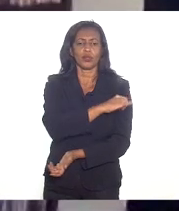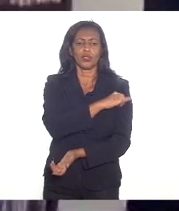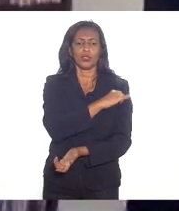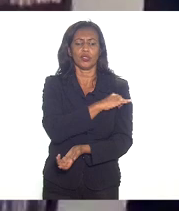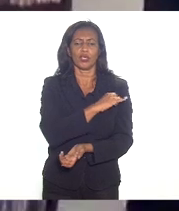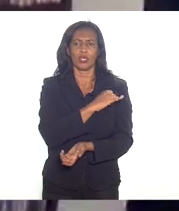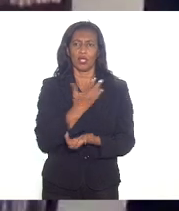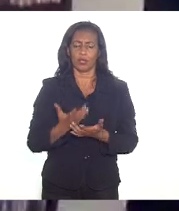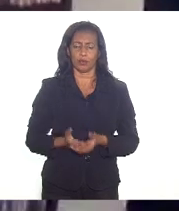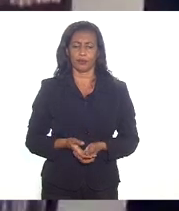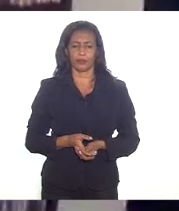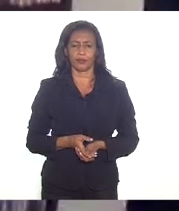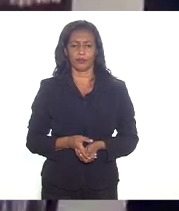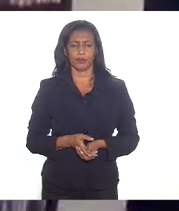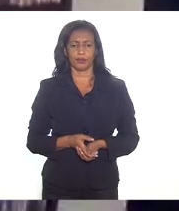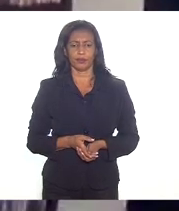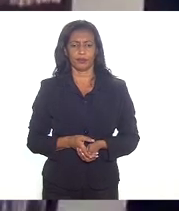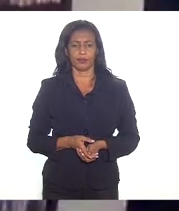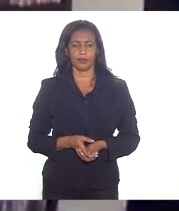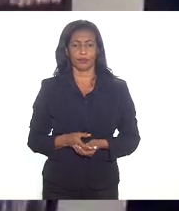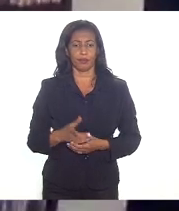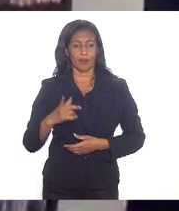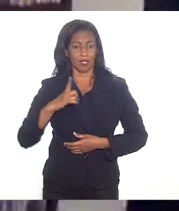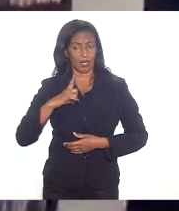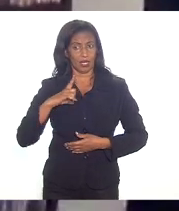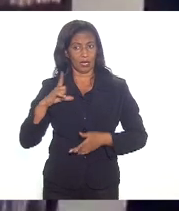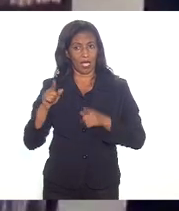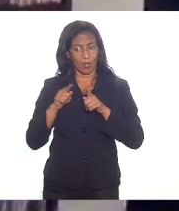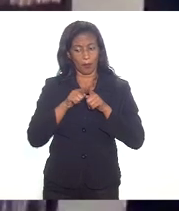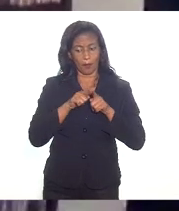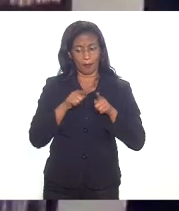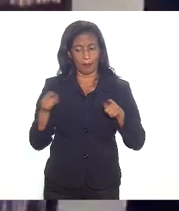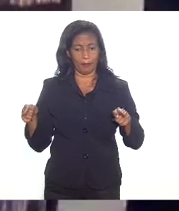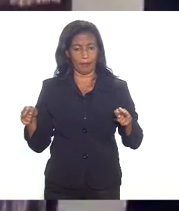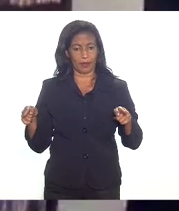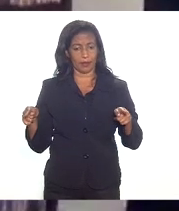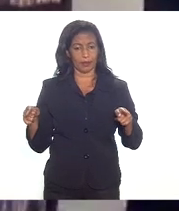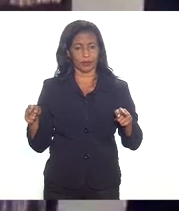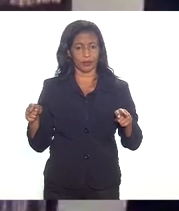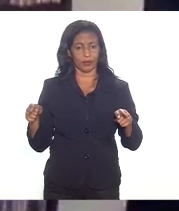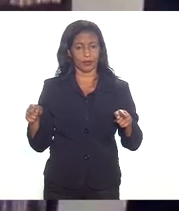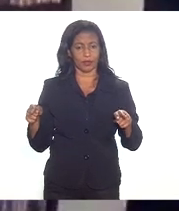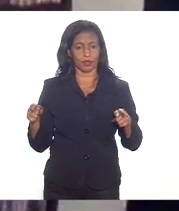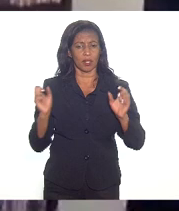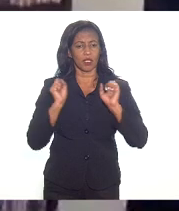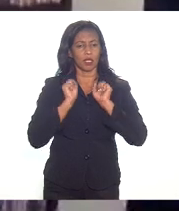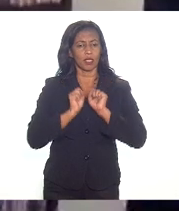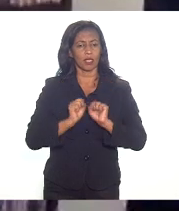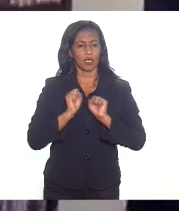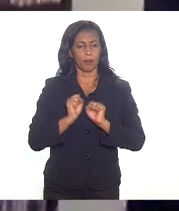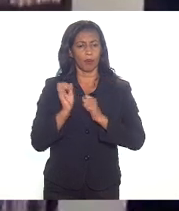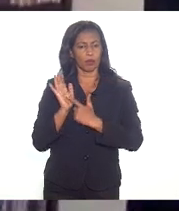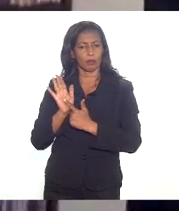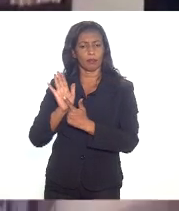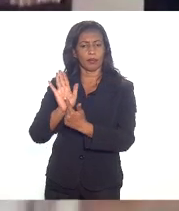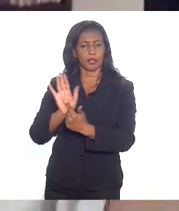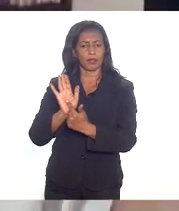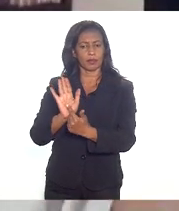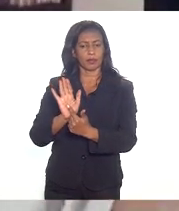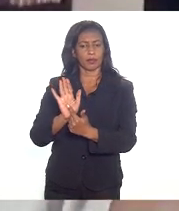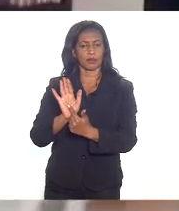sua adesão, inclusive tendo um prazo que possa ser apresentado